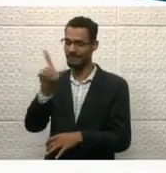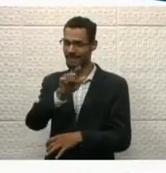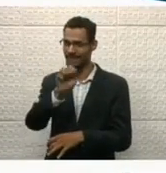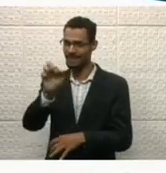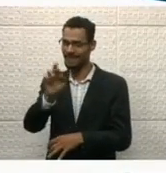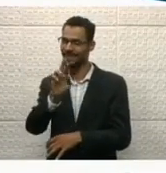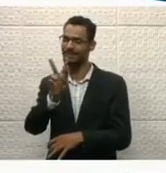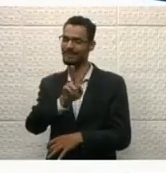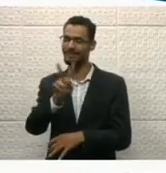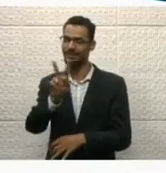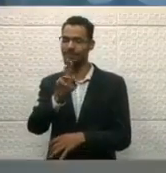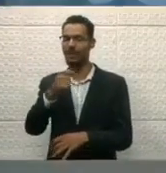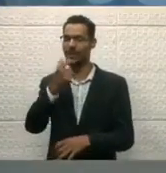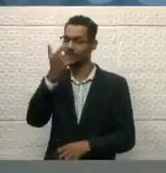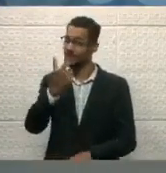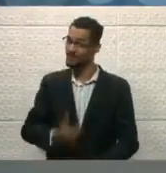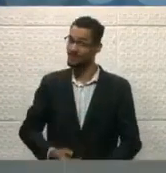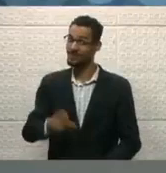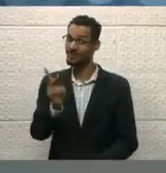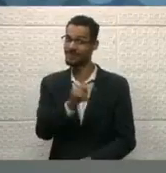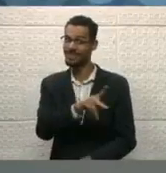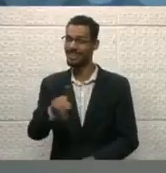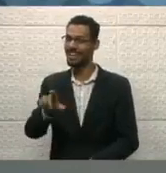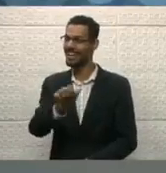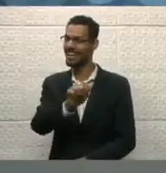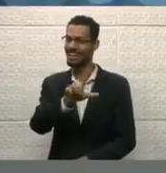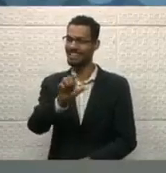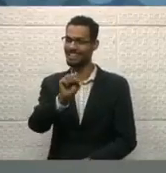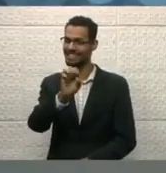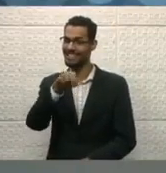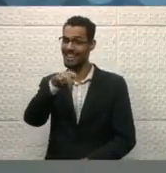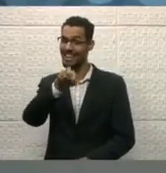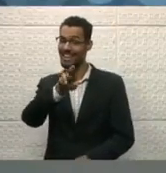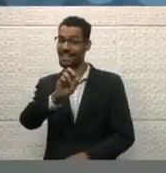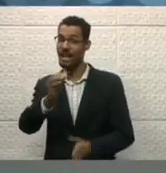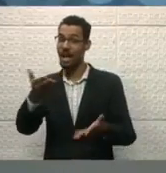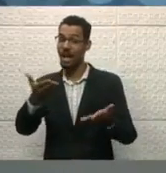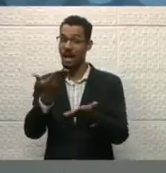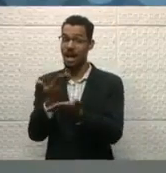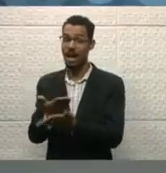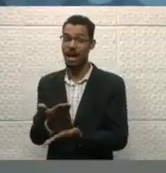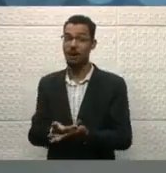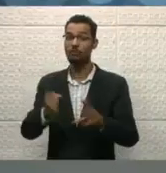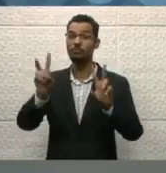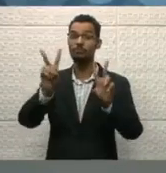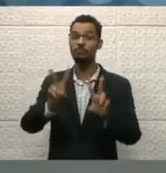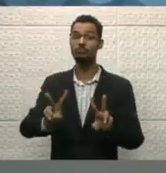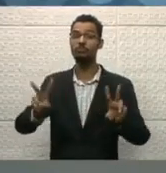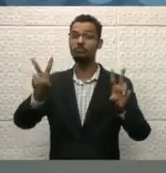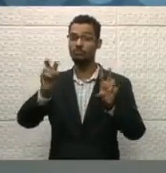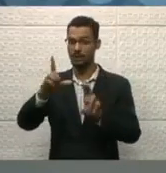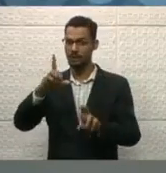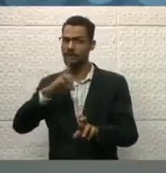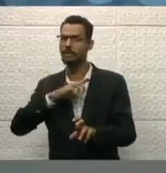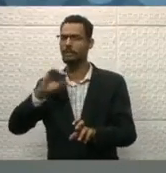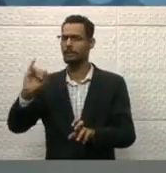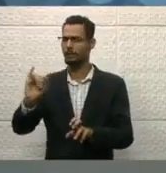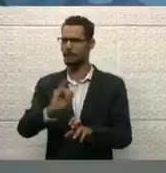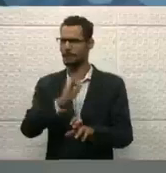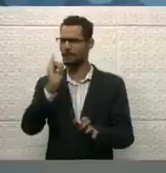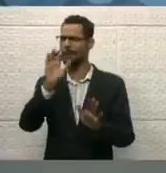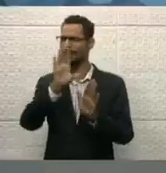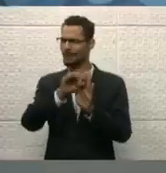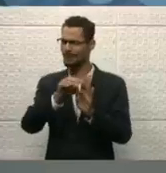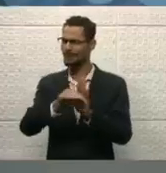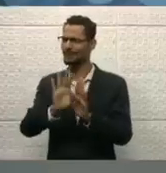professora Alessandra. Então, na aula de hoje, nós vamos trabalhar com um tema que vai envolver grande parte dos conteúdos